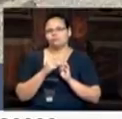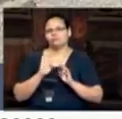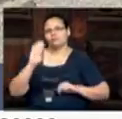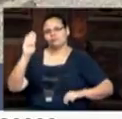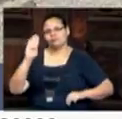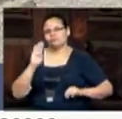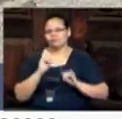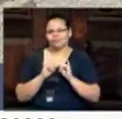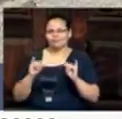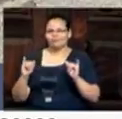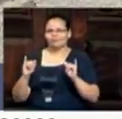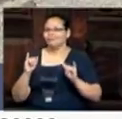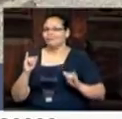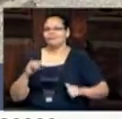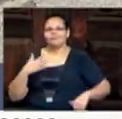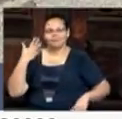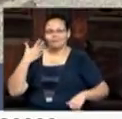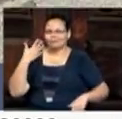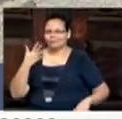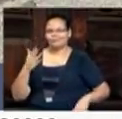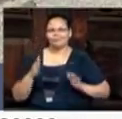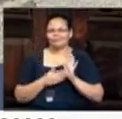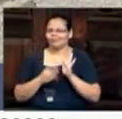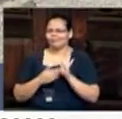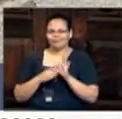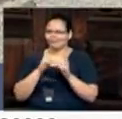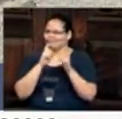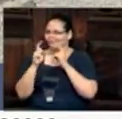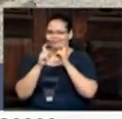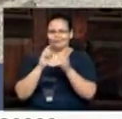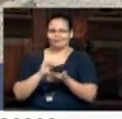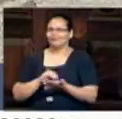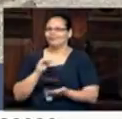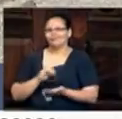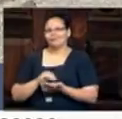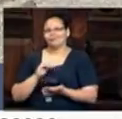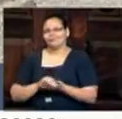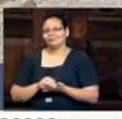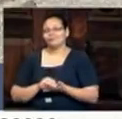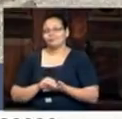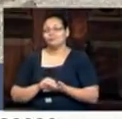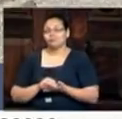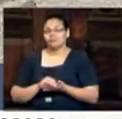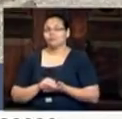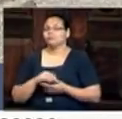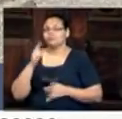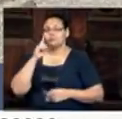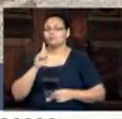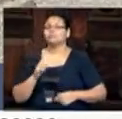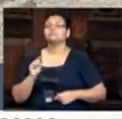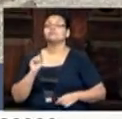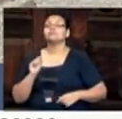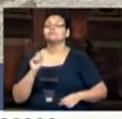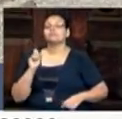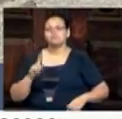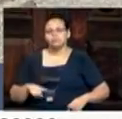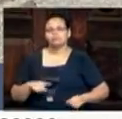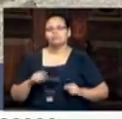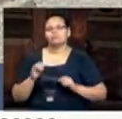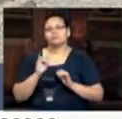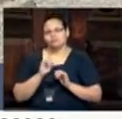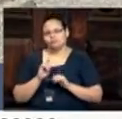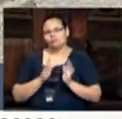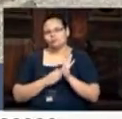não tivemos em nenhum momento as propostas debatidas e eu não sei quais são as propostas efetivamente